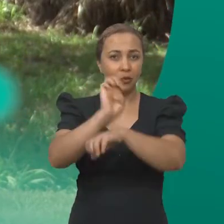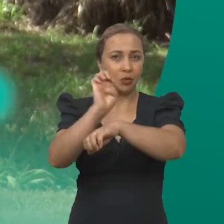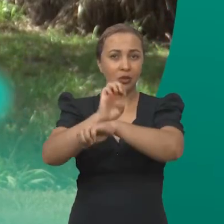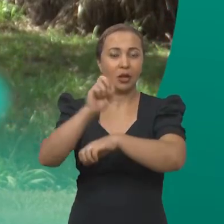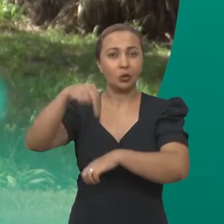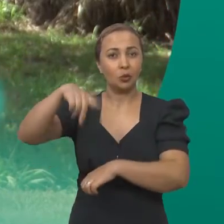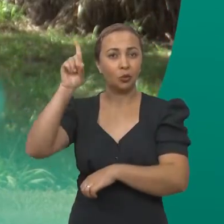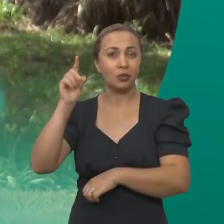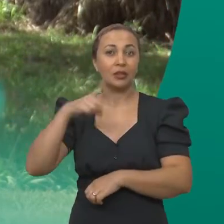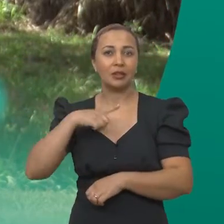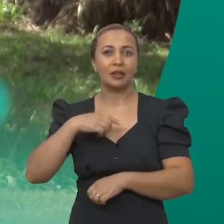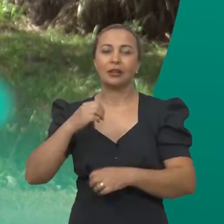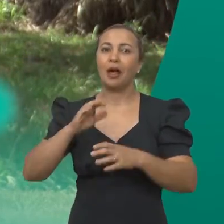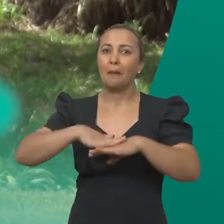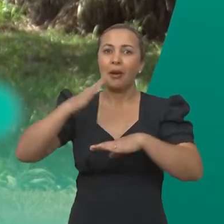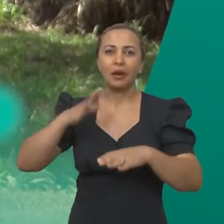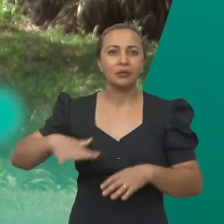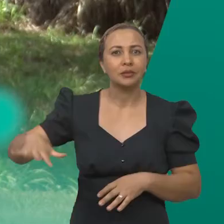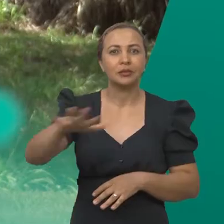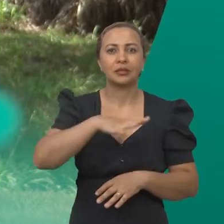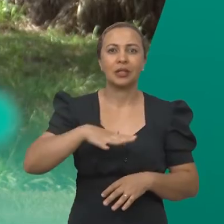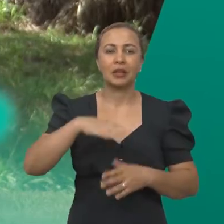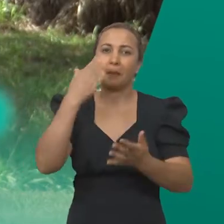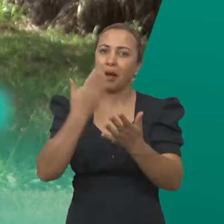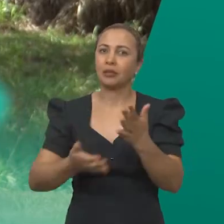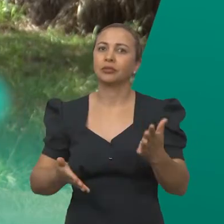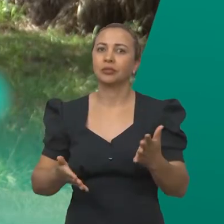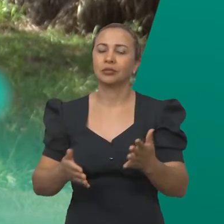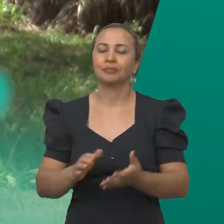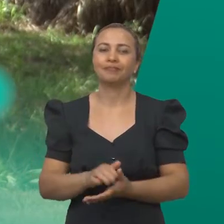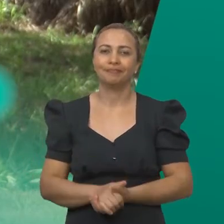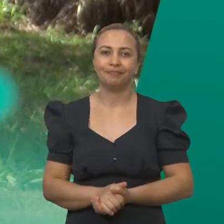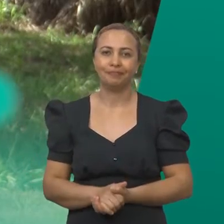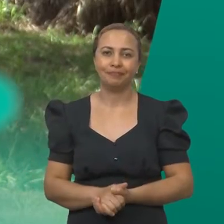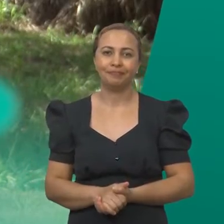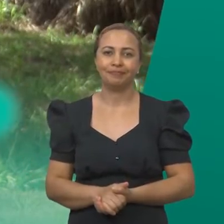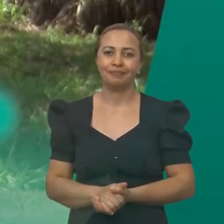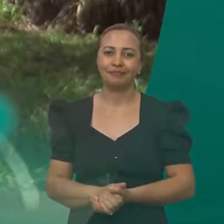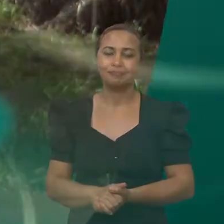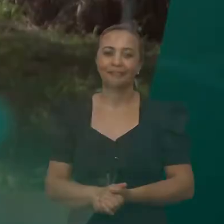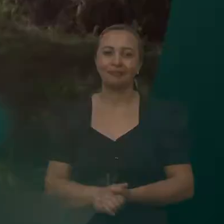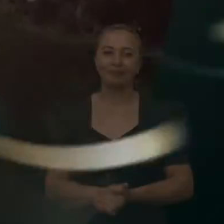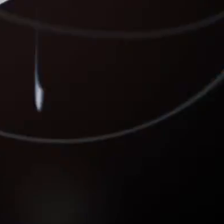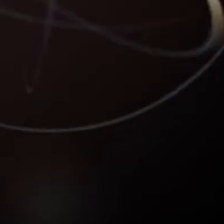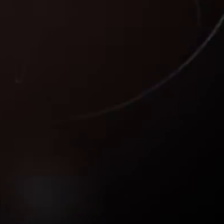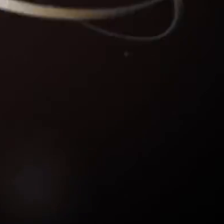Bahia é o estado do Nordeste que tem a maior área devastada. A gente volta já já.